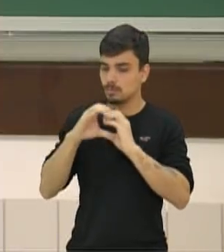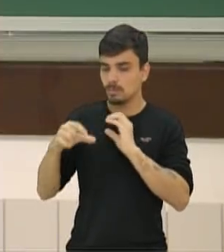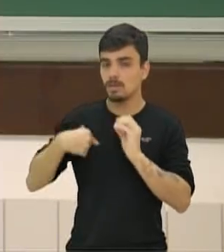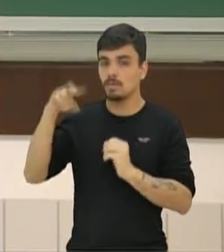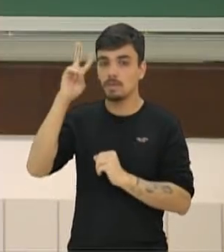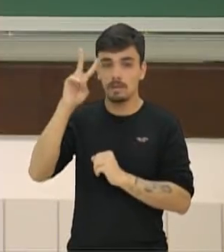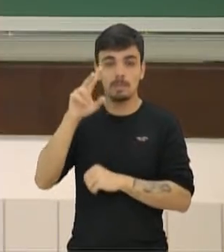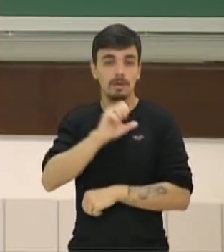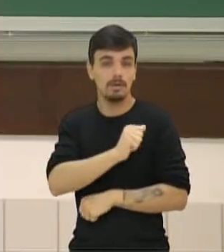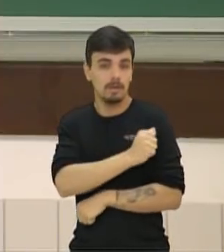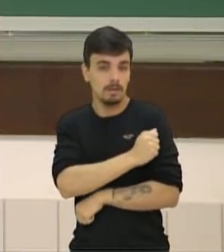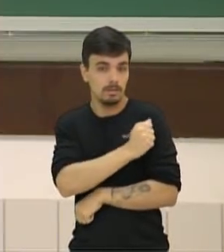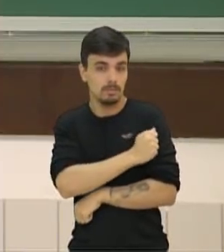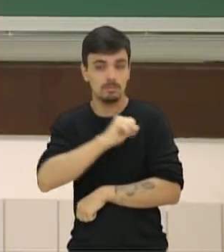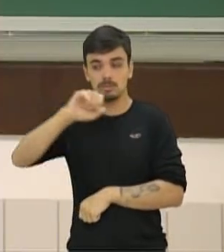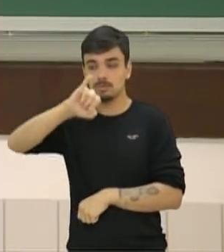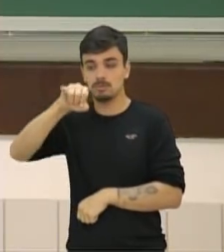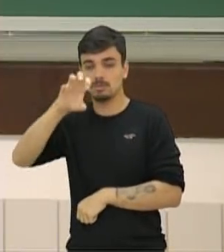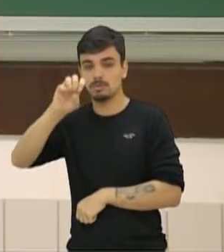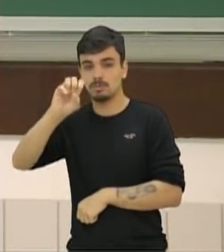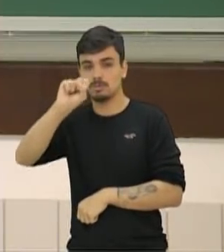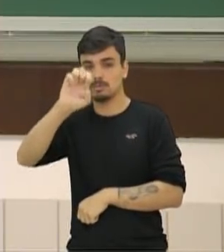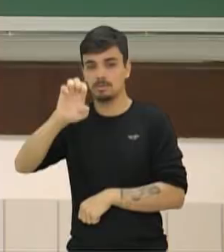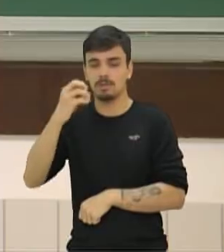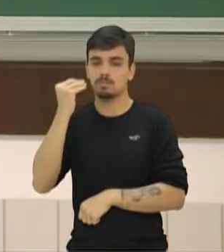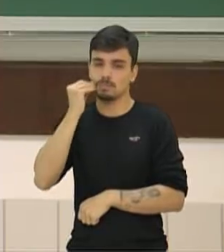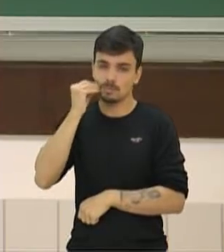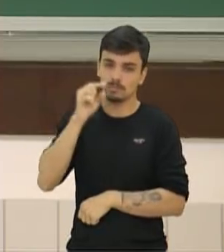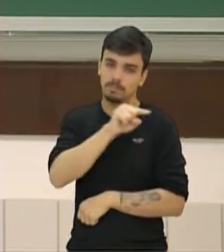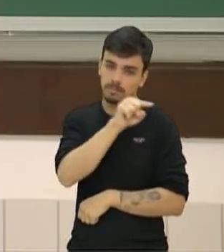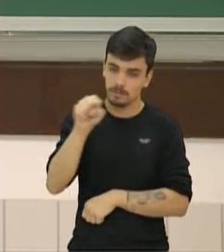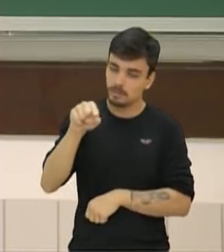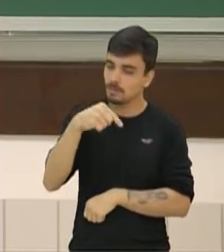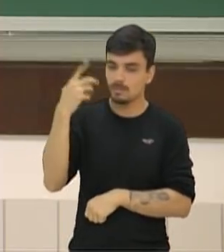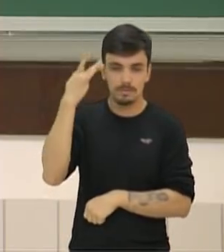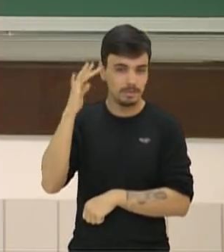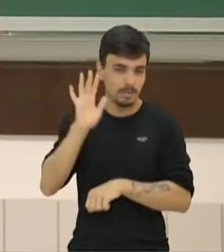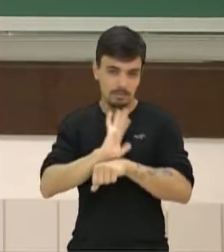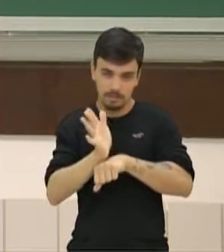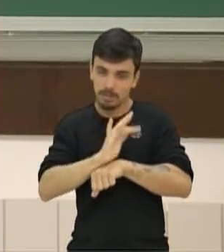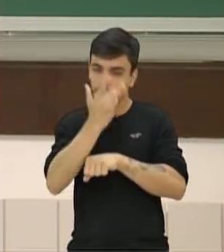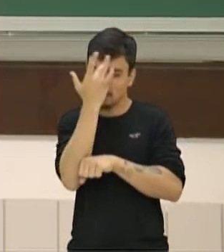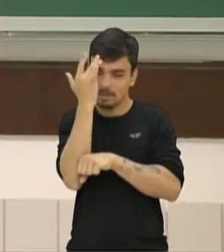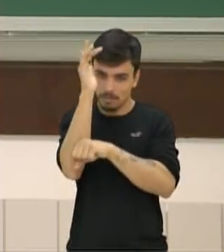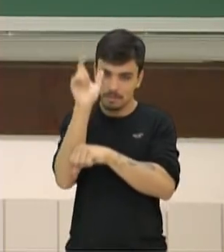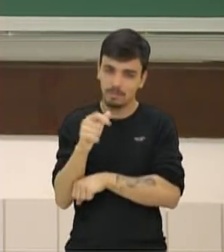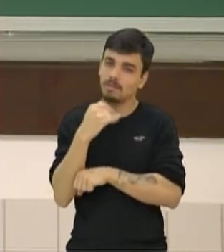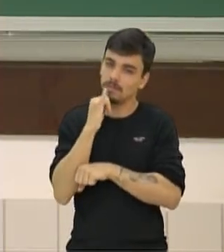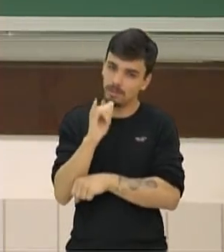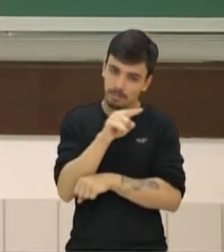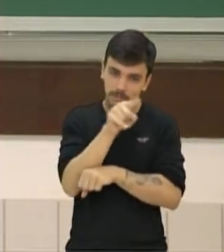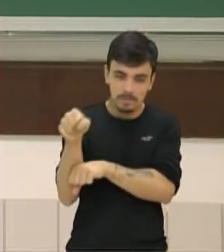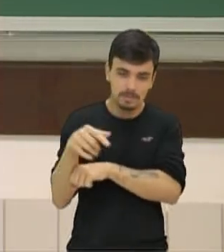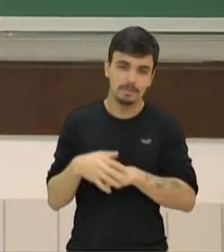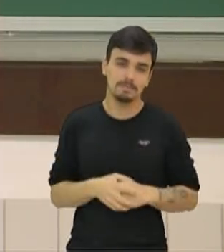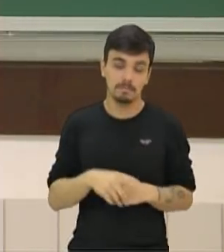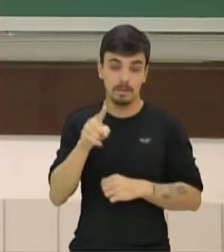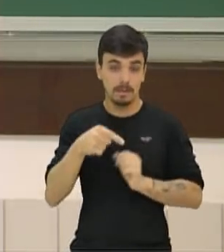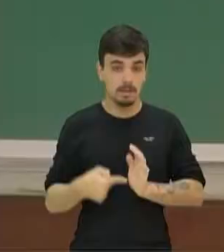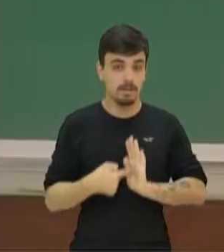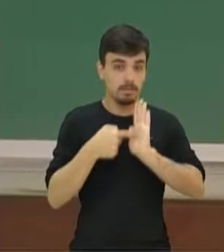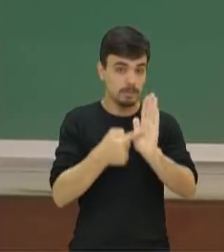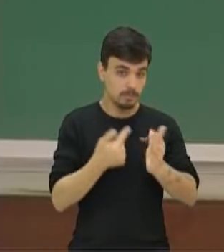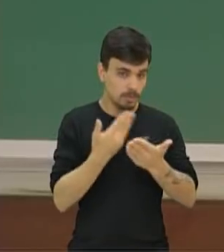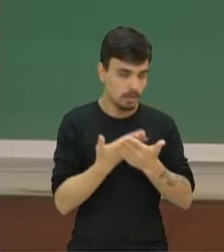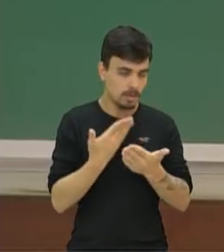aluno José, né? Então, beijo, José. Não sei se você vai assistir, mas alguém vai te falar, né? Ele apresentou em